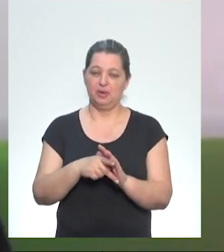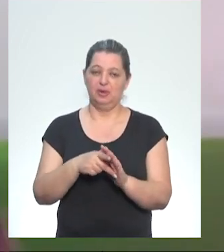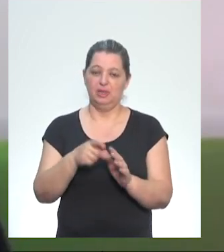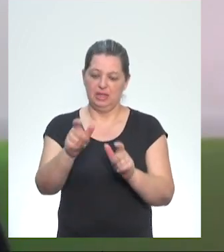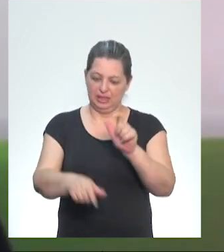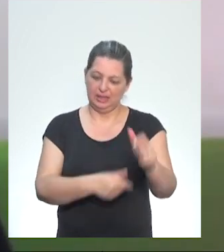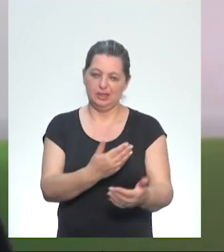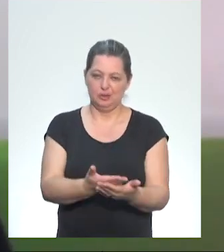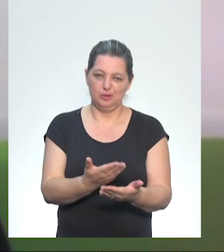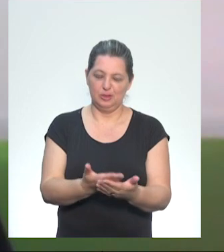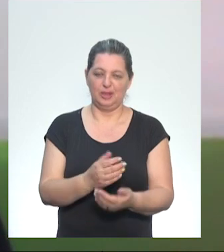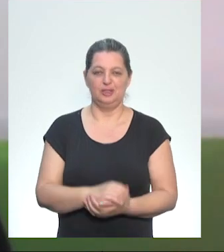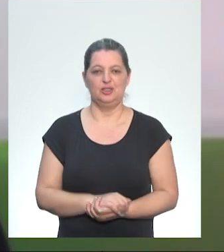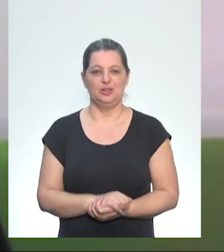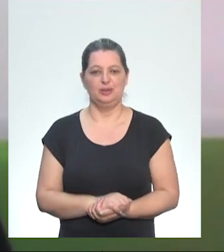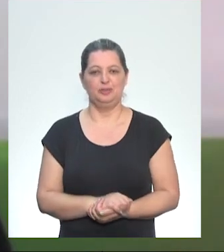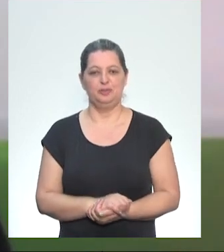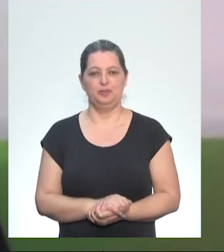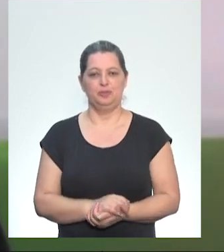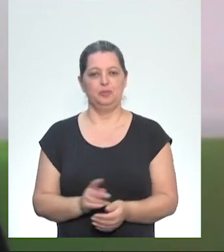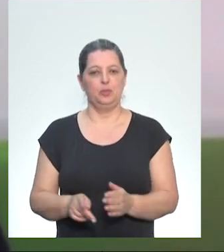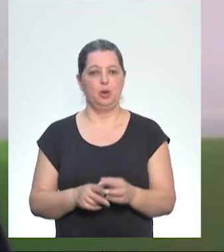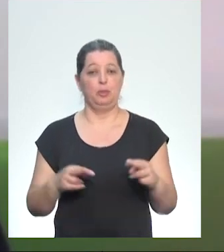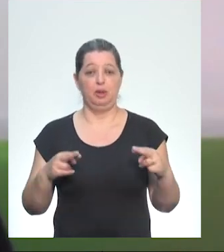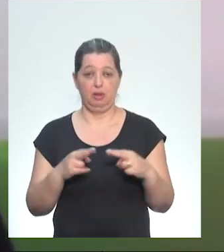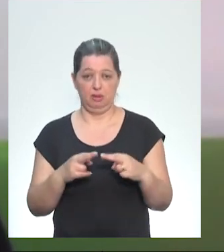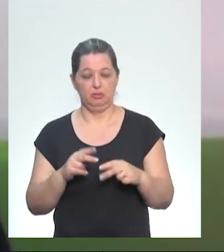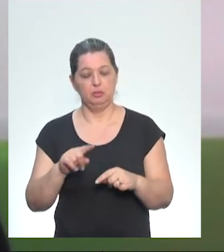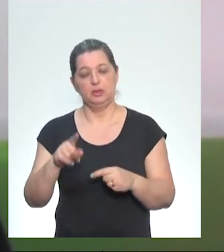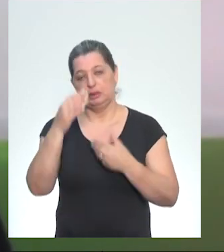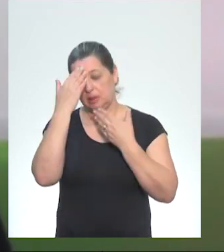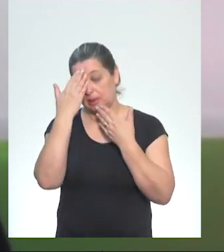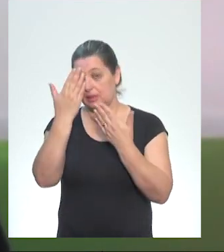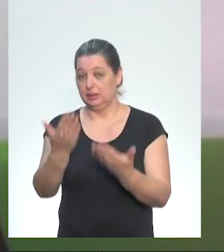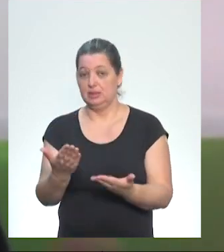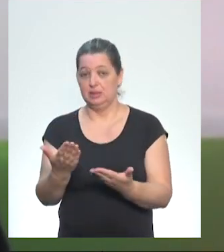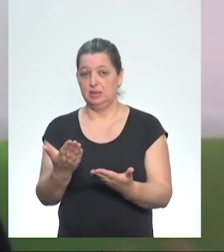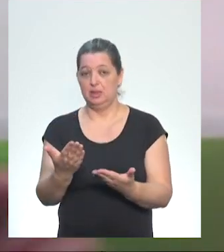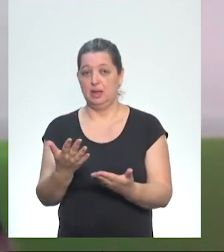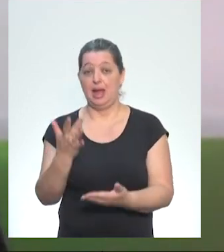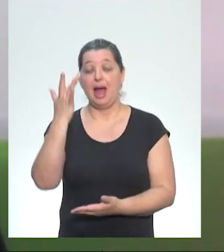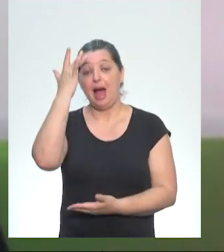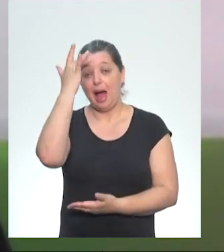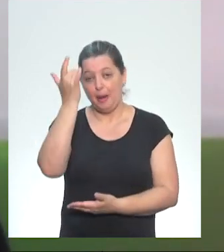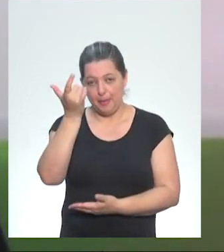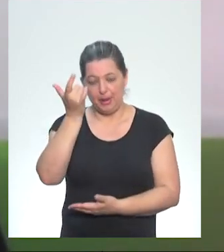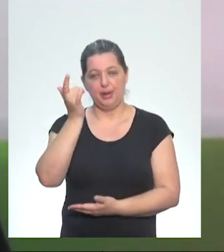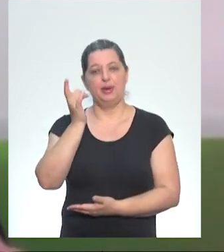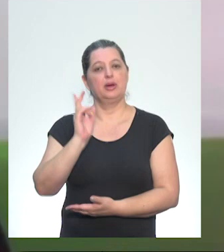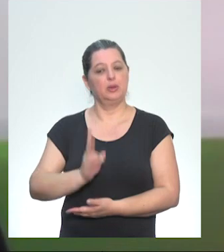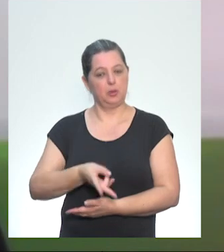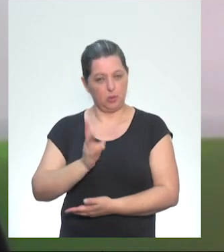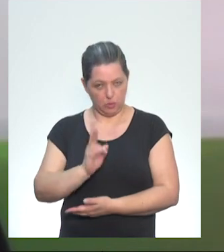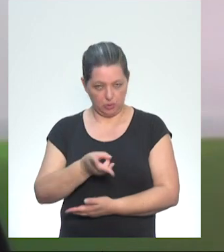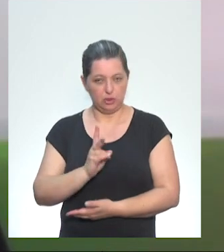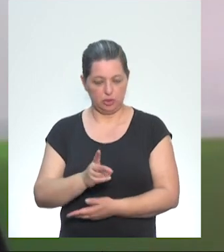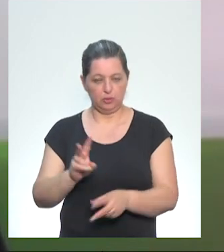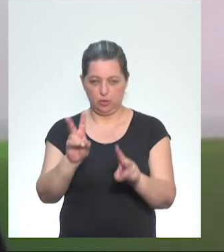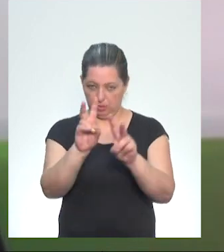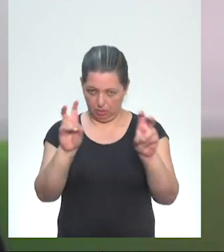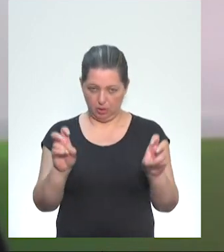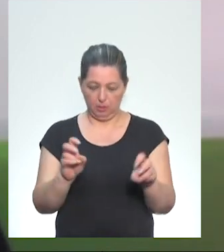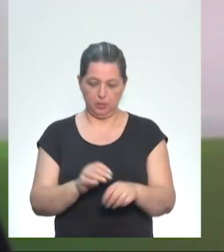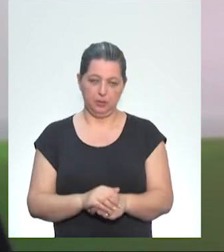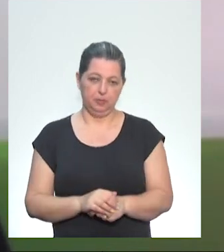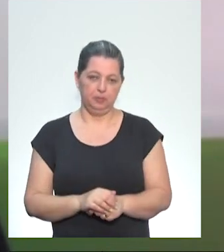eu vou me despedindo aqui, eu agradeço demais a audiência de vocês e não perca, amanhã nós temos mais um programa Mão na Massa nesse mesmo horário para falar